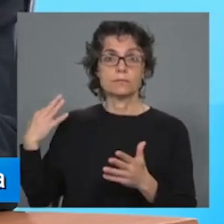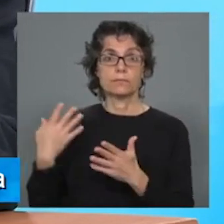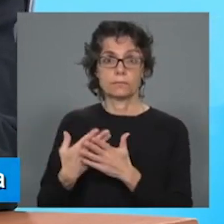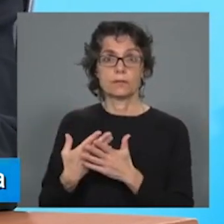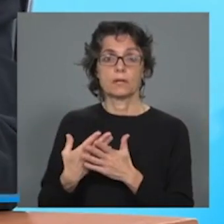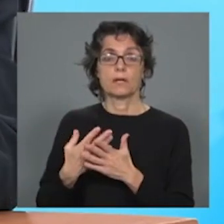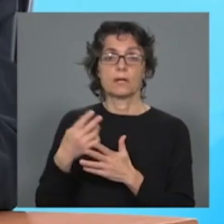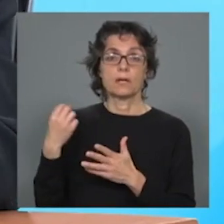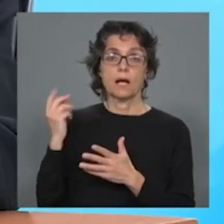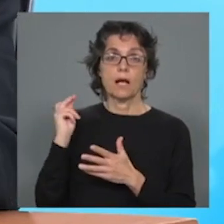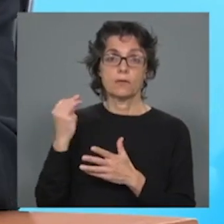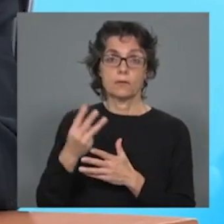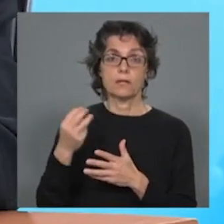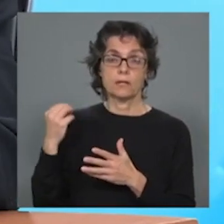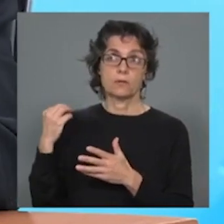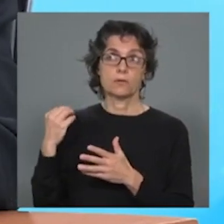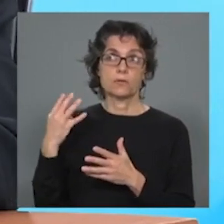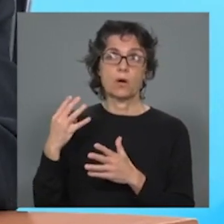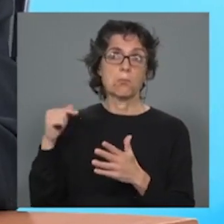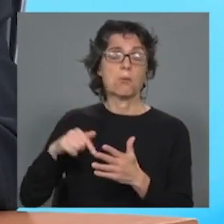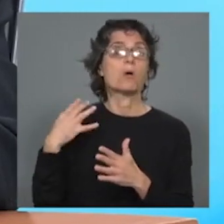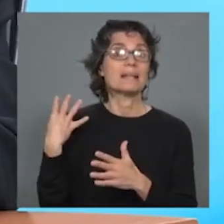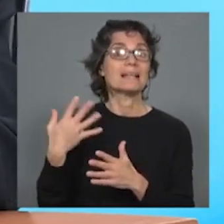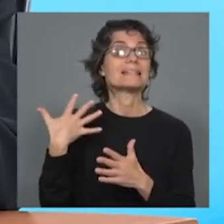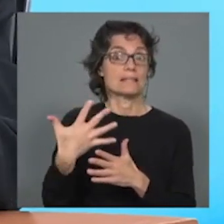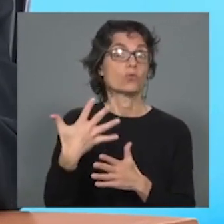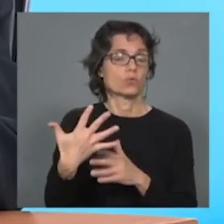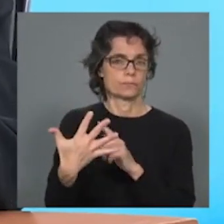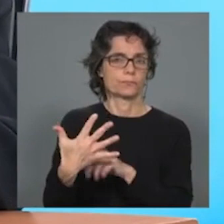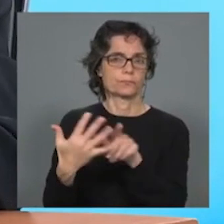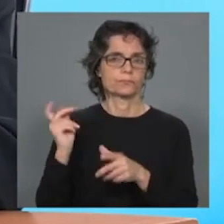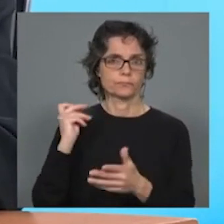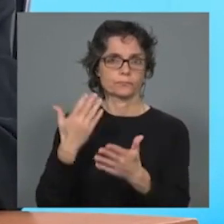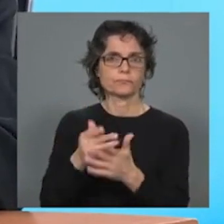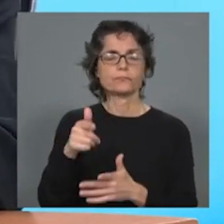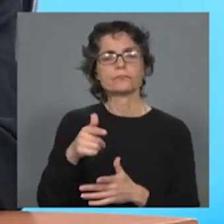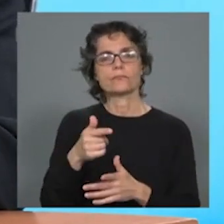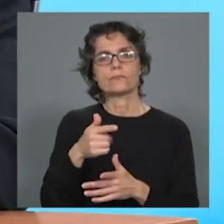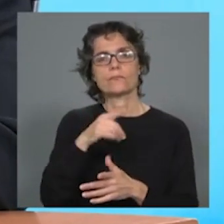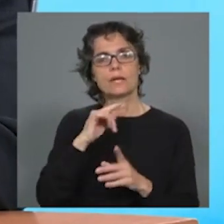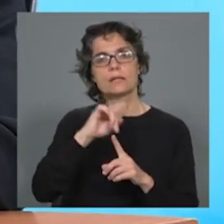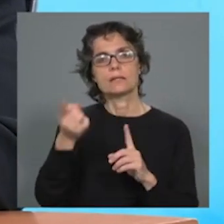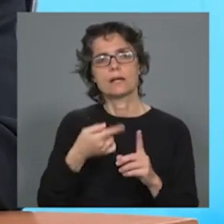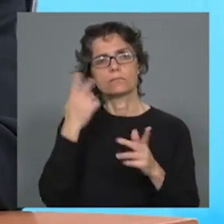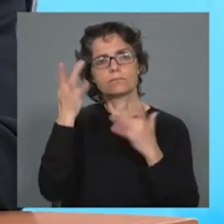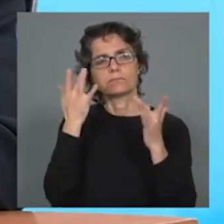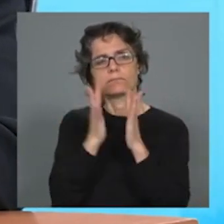Sim, estamos a fazer o 5º ano, portanto é o ano da família Amós Letícia. Como é que a reflexão teológica e